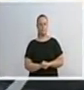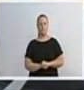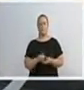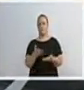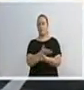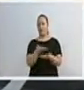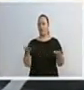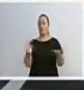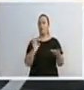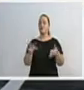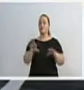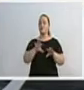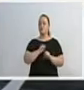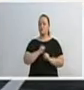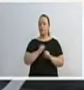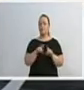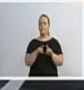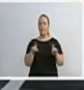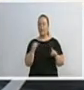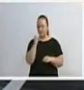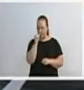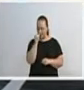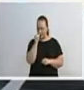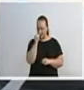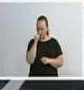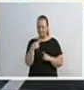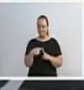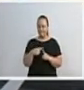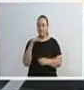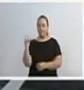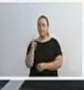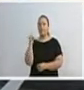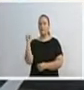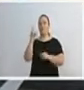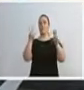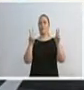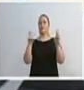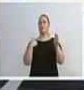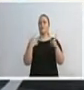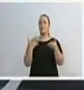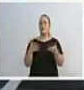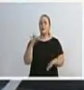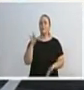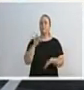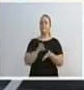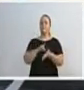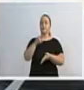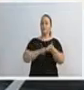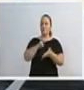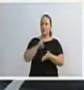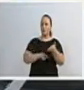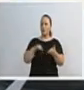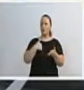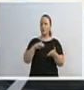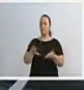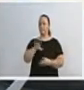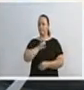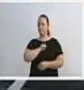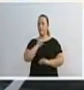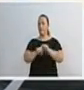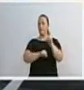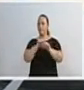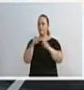devem ter recebido, mas em virtude da importância do assunto, quero fazer o registro do documento que recebi, e informação de que